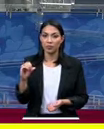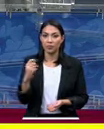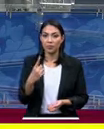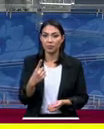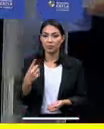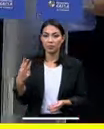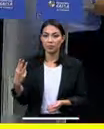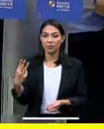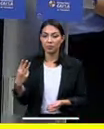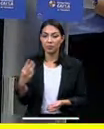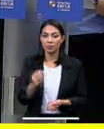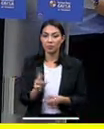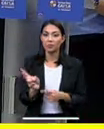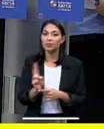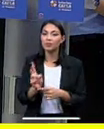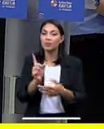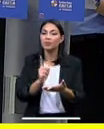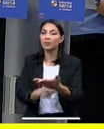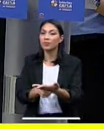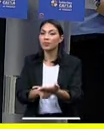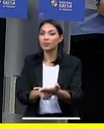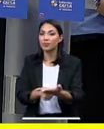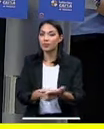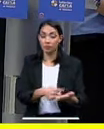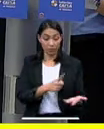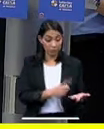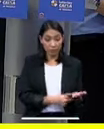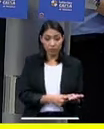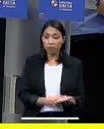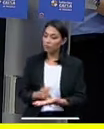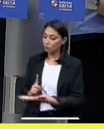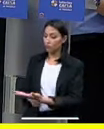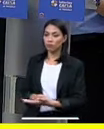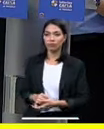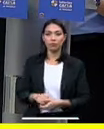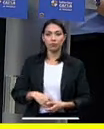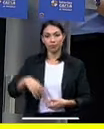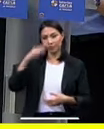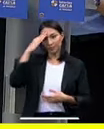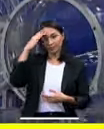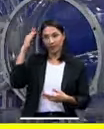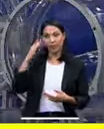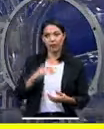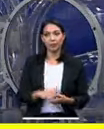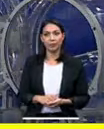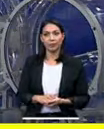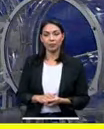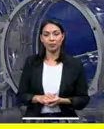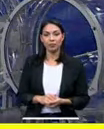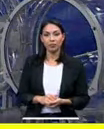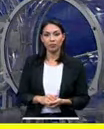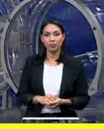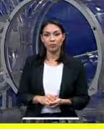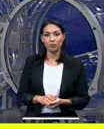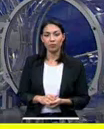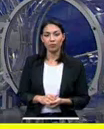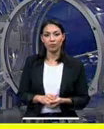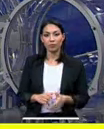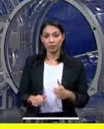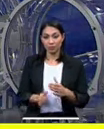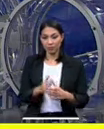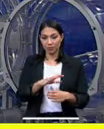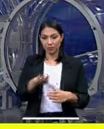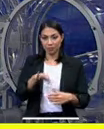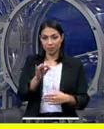e 13. As auditoras confirmam? Confirmo. Confirmo. Obrigado. Primeira etapa